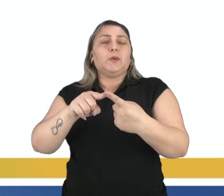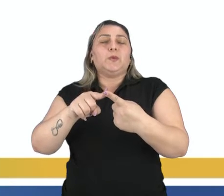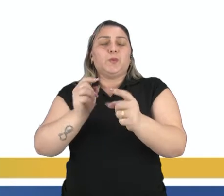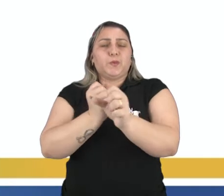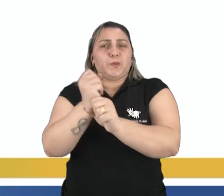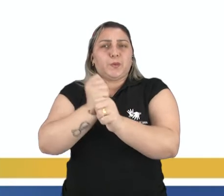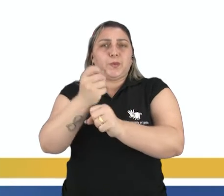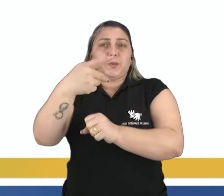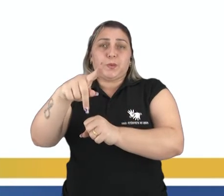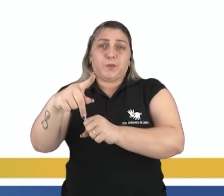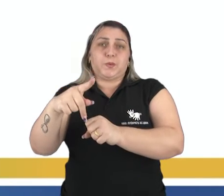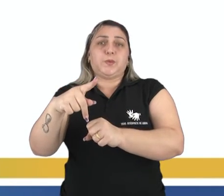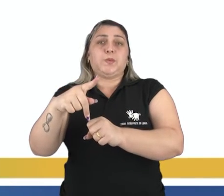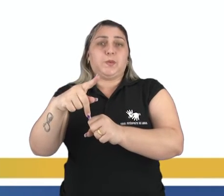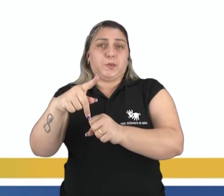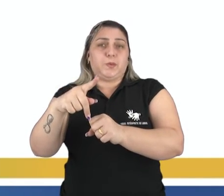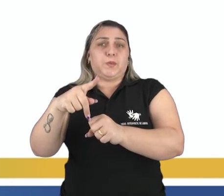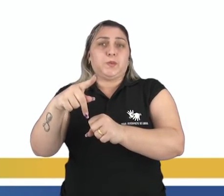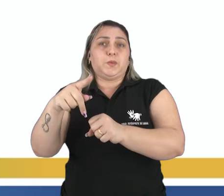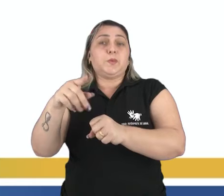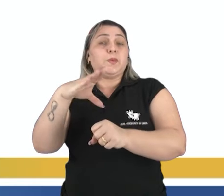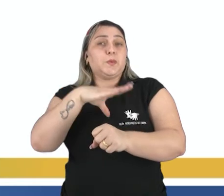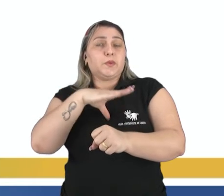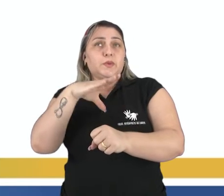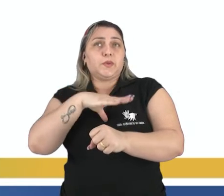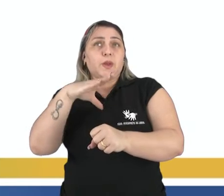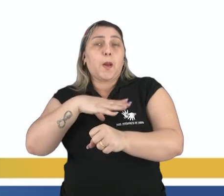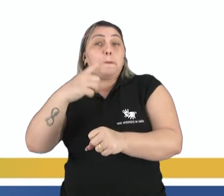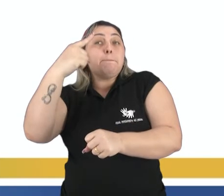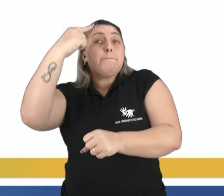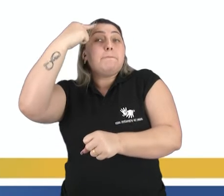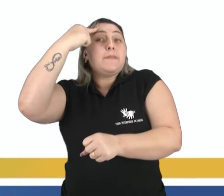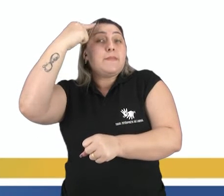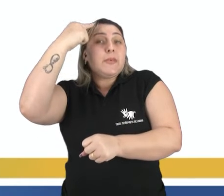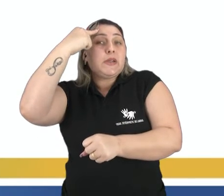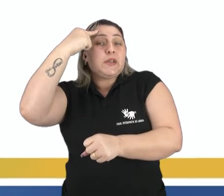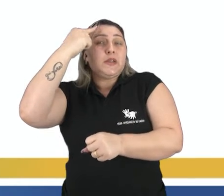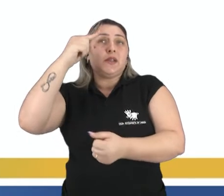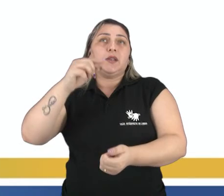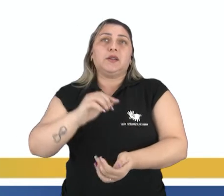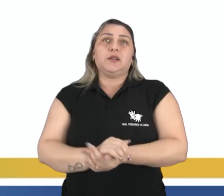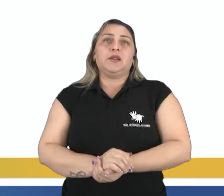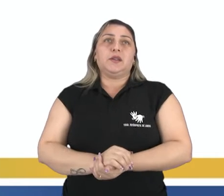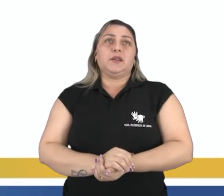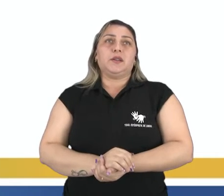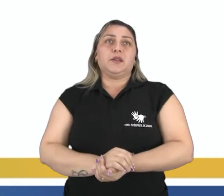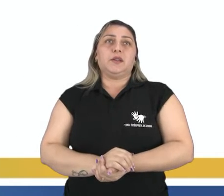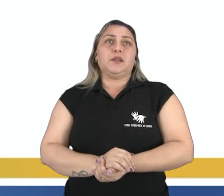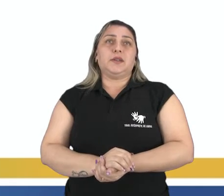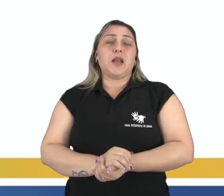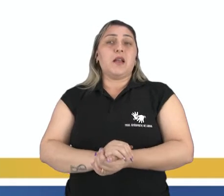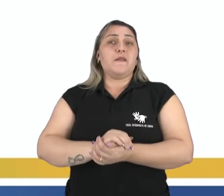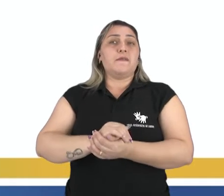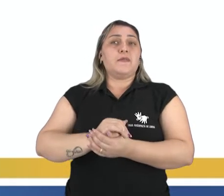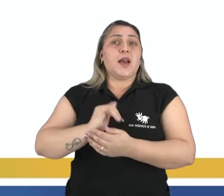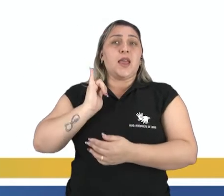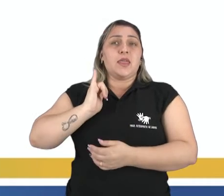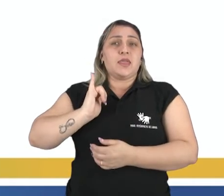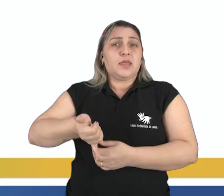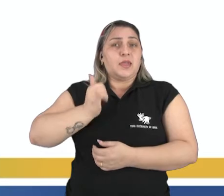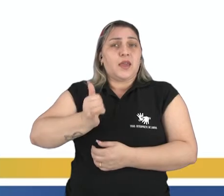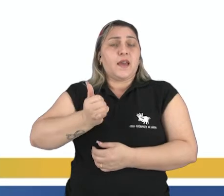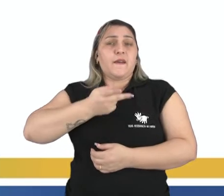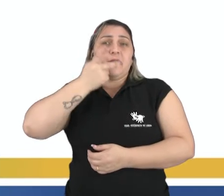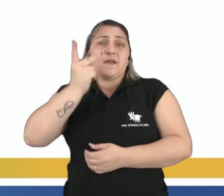terra. Então aqui já está relacionada a questão do pensamento, tá? Então ele vai narrar a fala